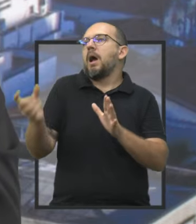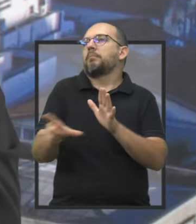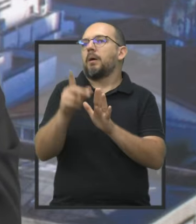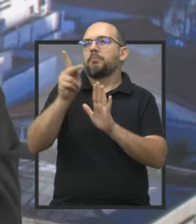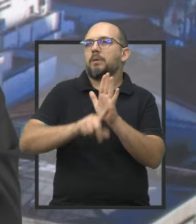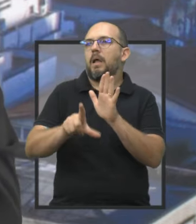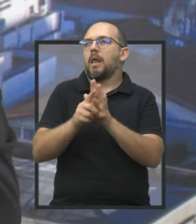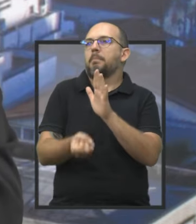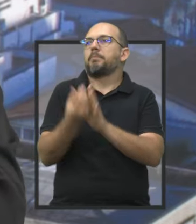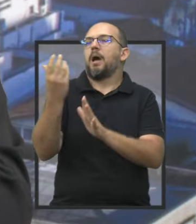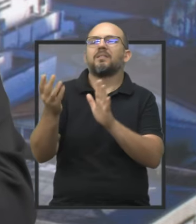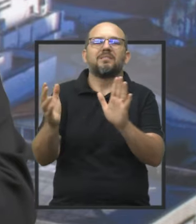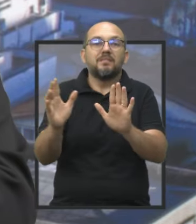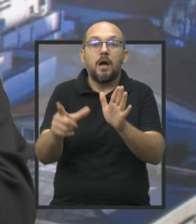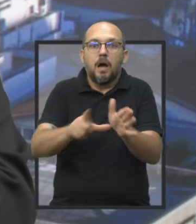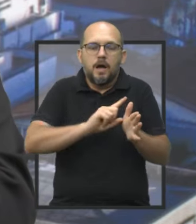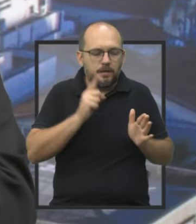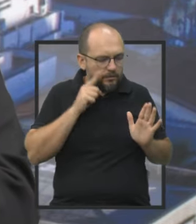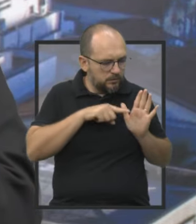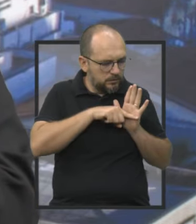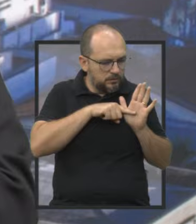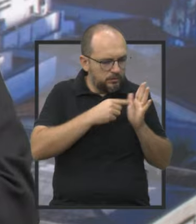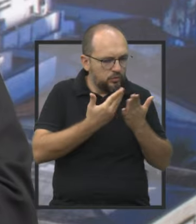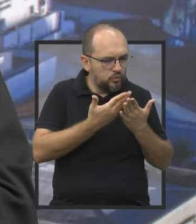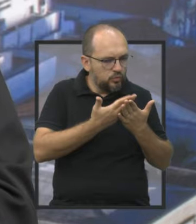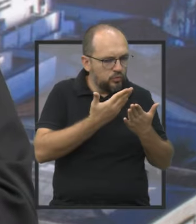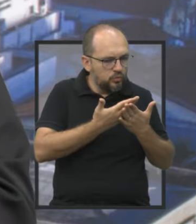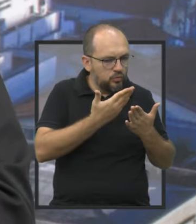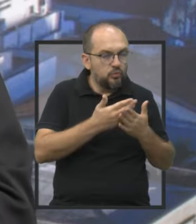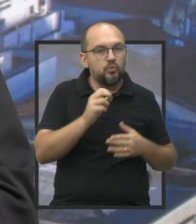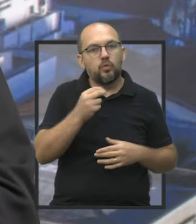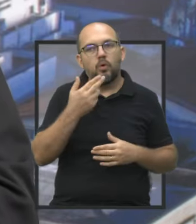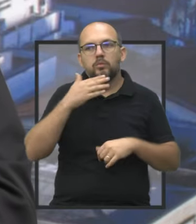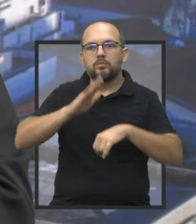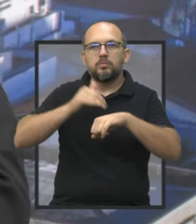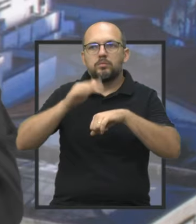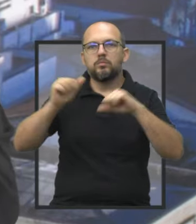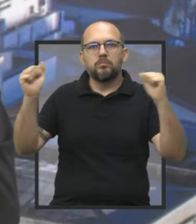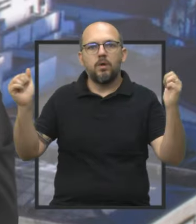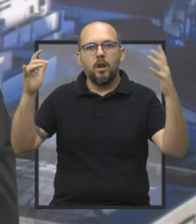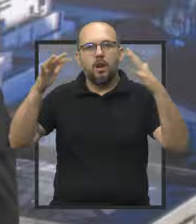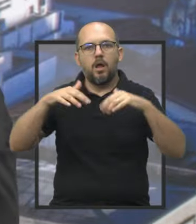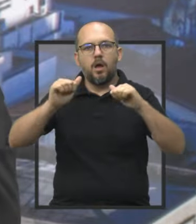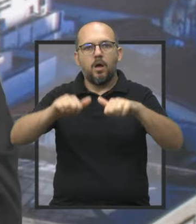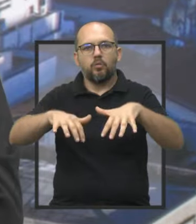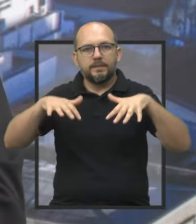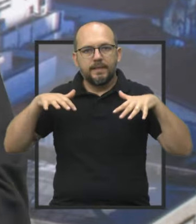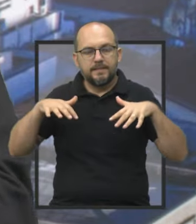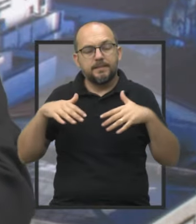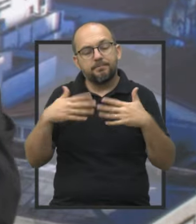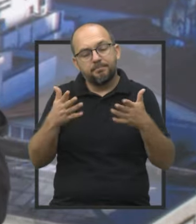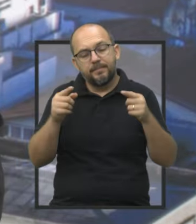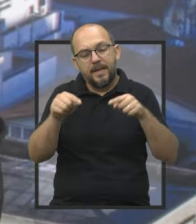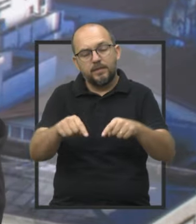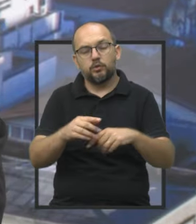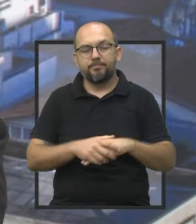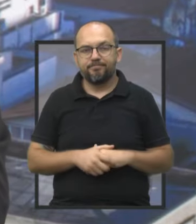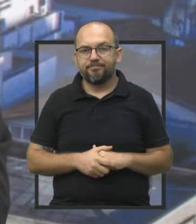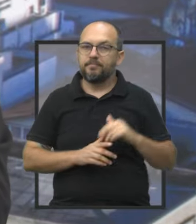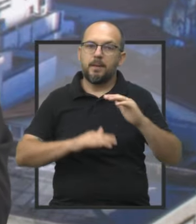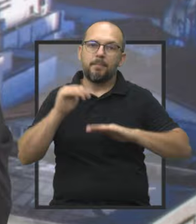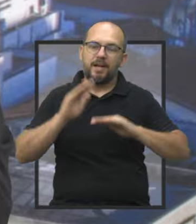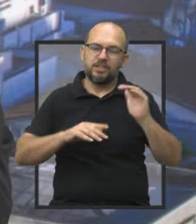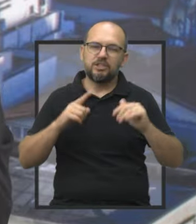lei, realizar alguns estudos, se preciso for realizar audiência, né? Mas é isso, na prática